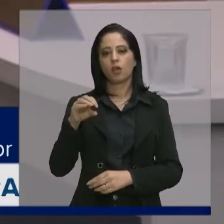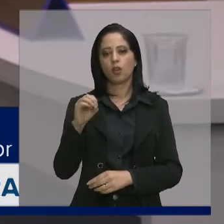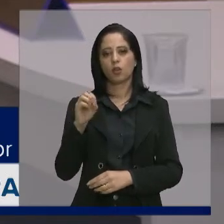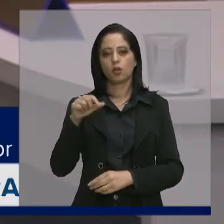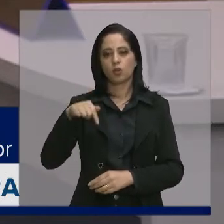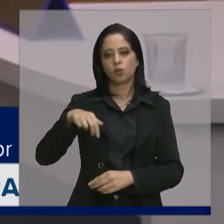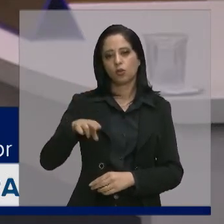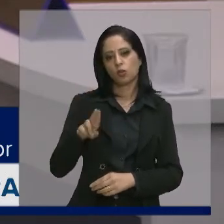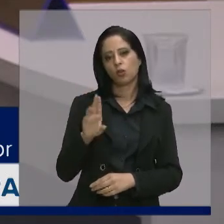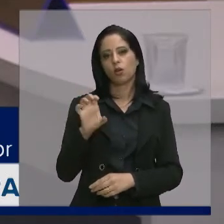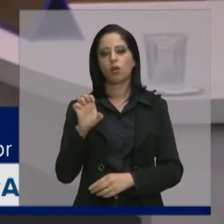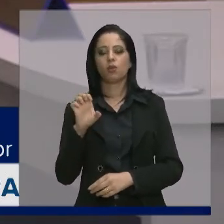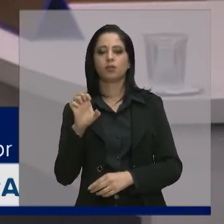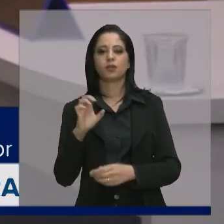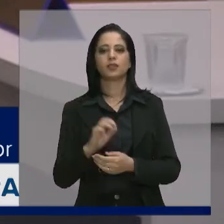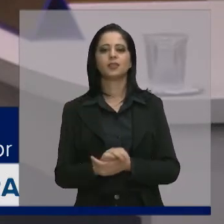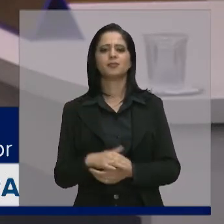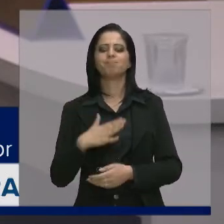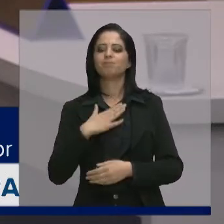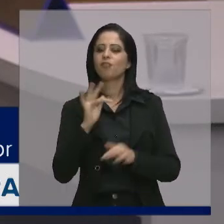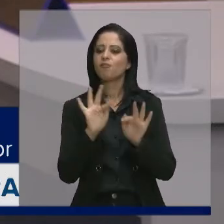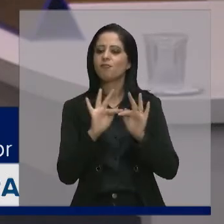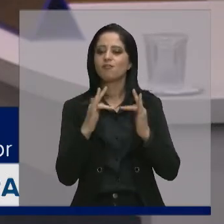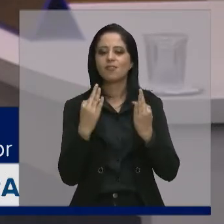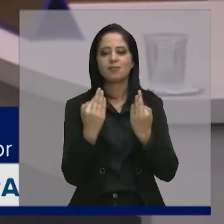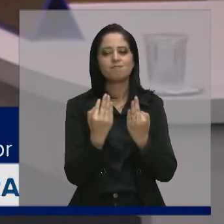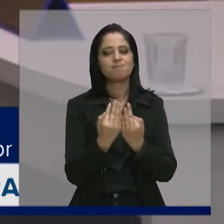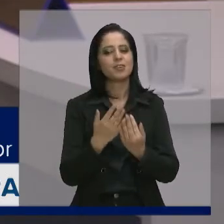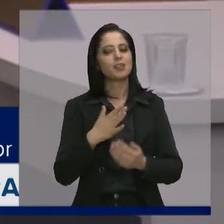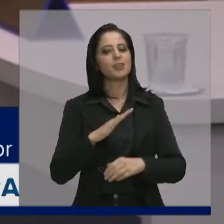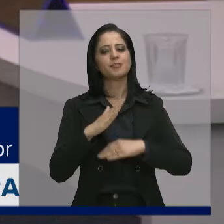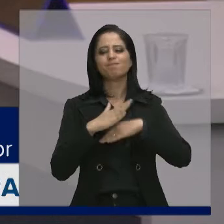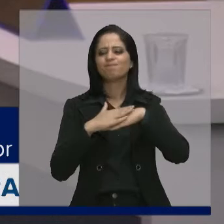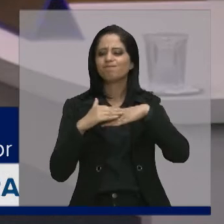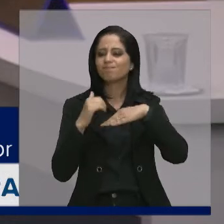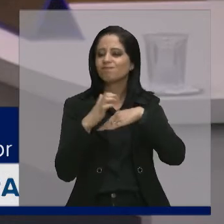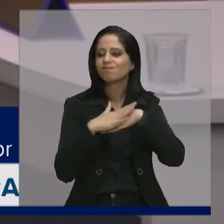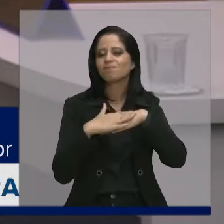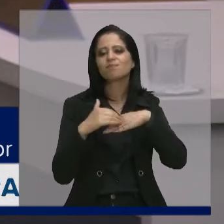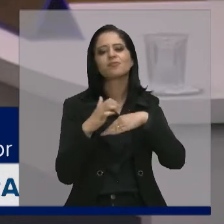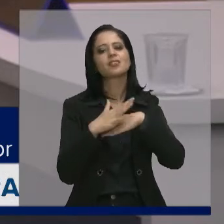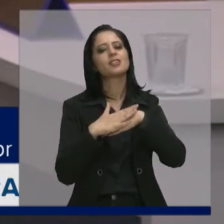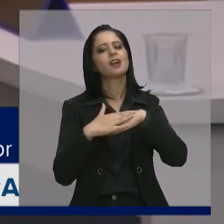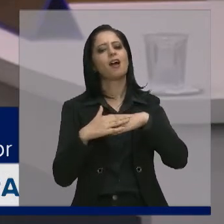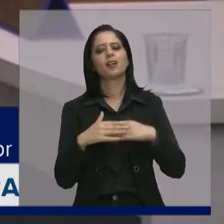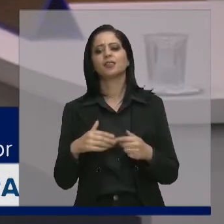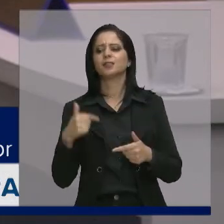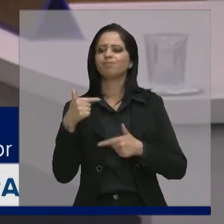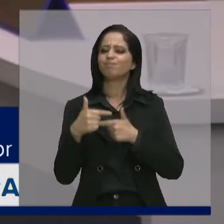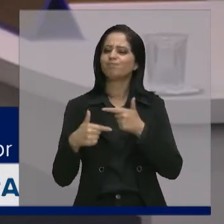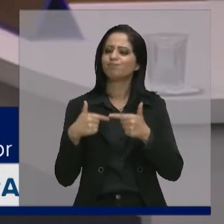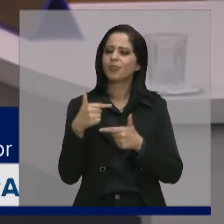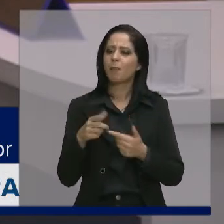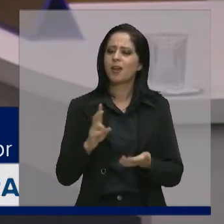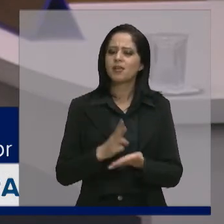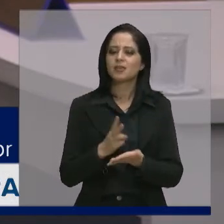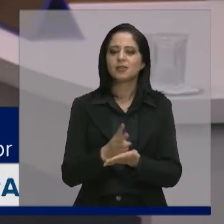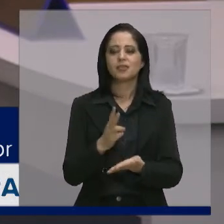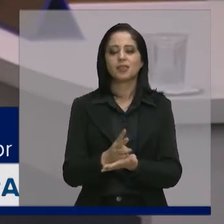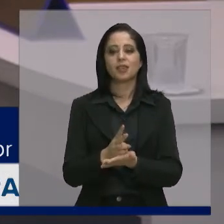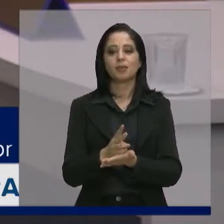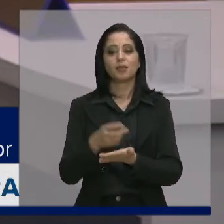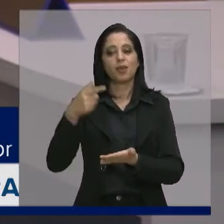da família Porto, muito querida, muito atuante dentro do distrito de Eugênio de Mello, que veio falecer